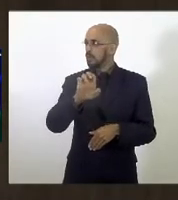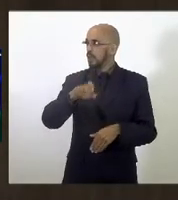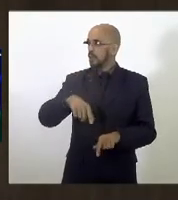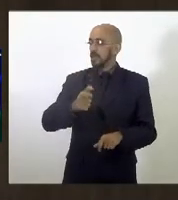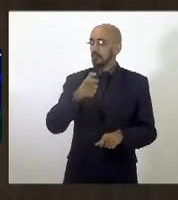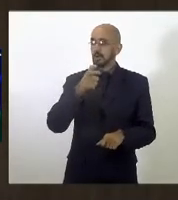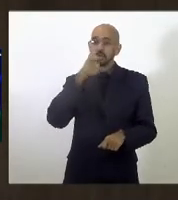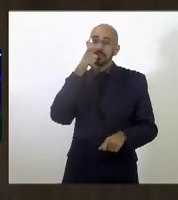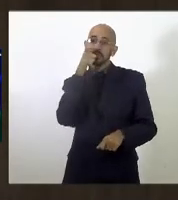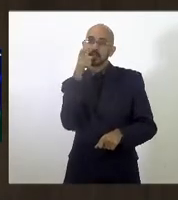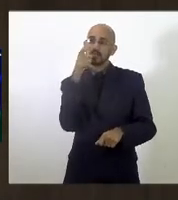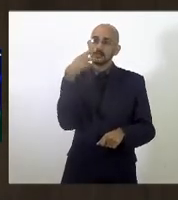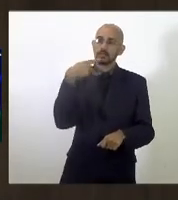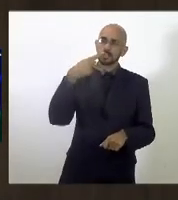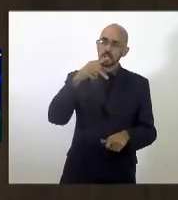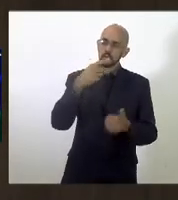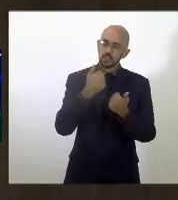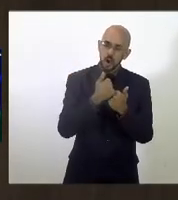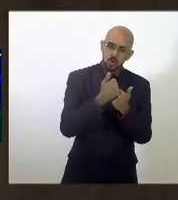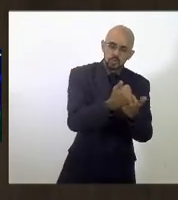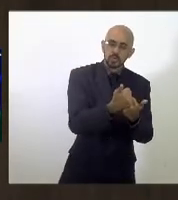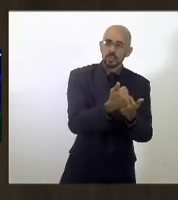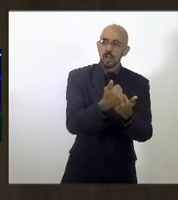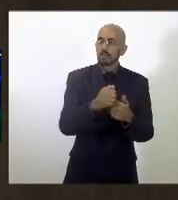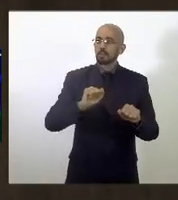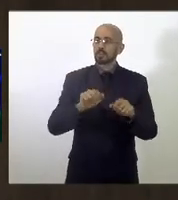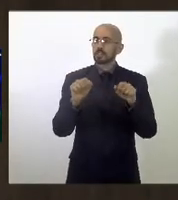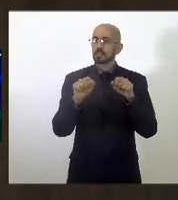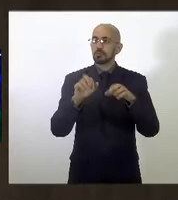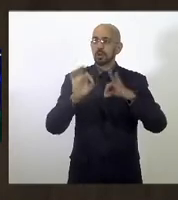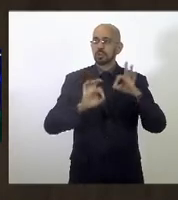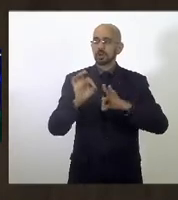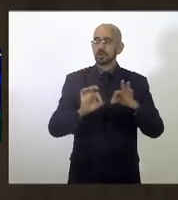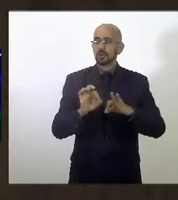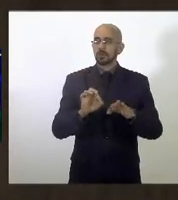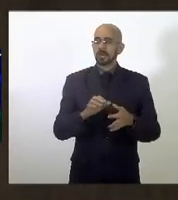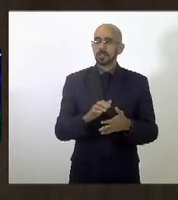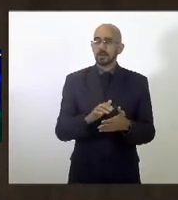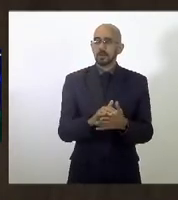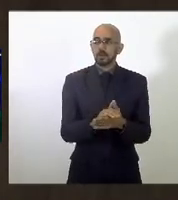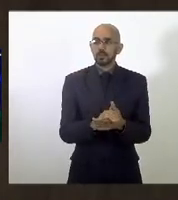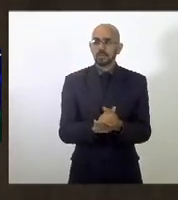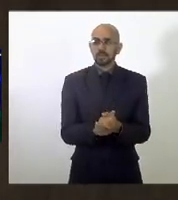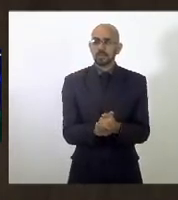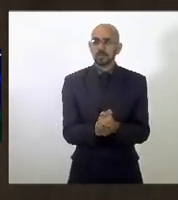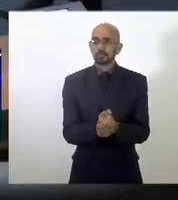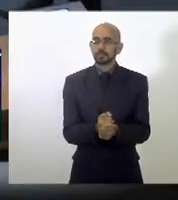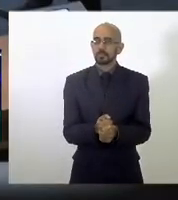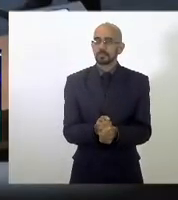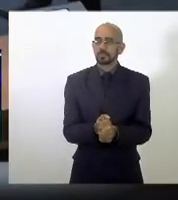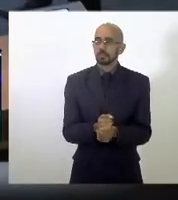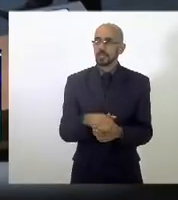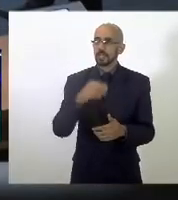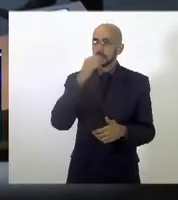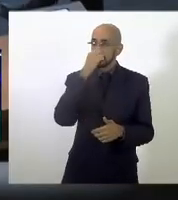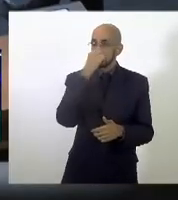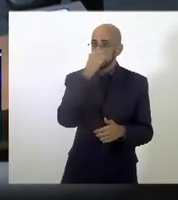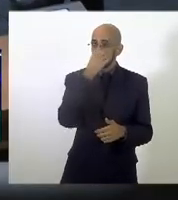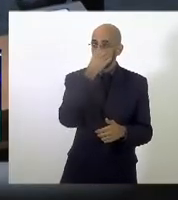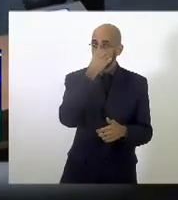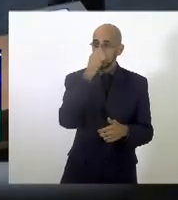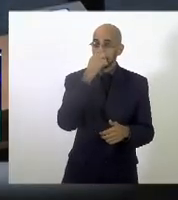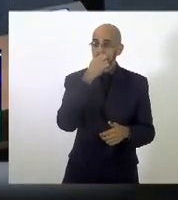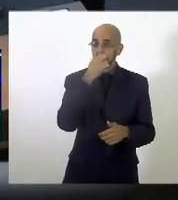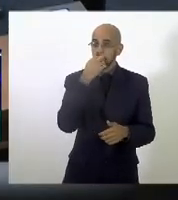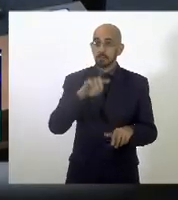em contribuir e colaborar para que esse projeto se efetive. Obrigado, Assembleia. Obrigado, André, por pautar o projeto. Ok. Nada mais a tratar